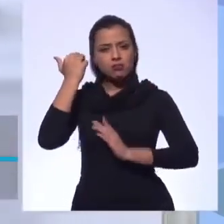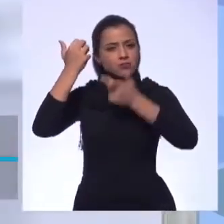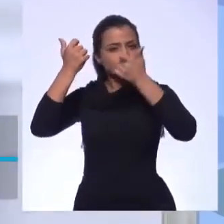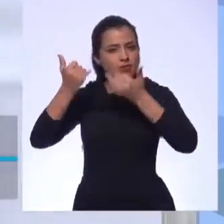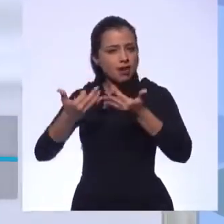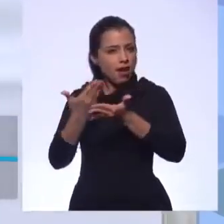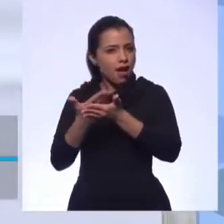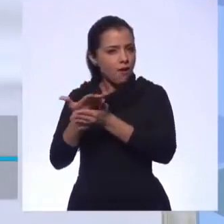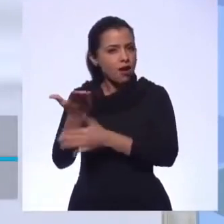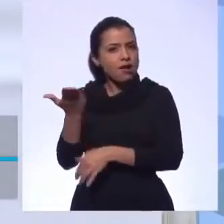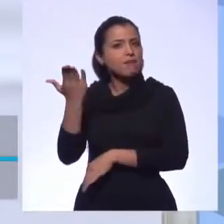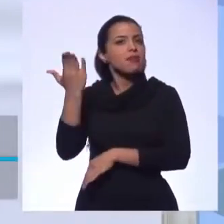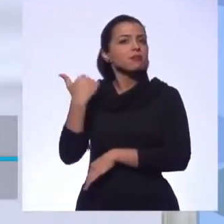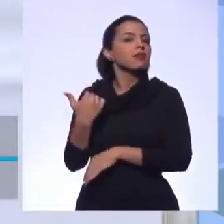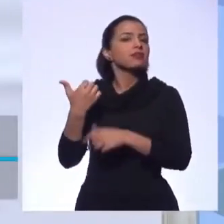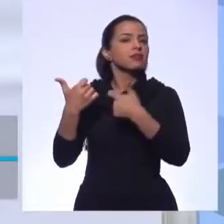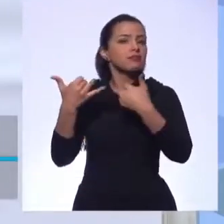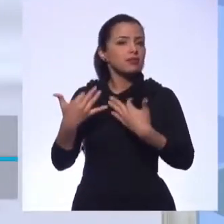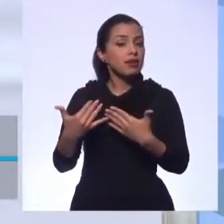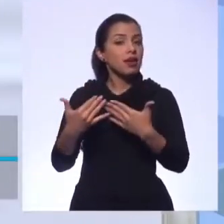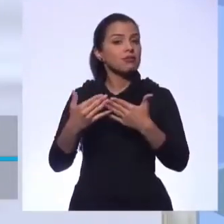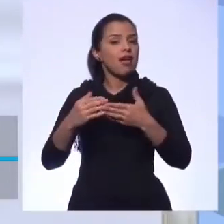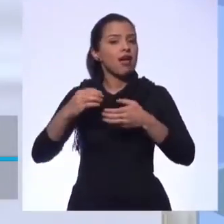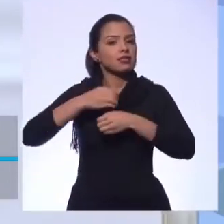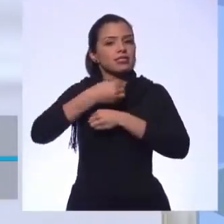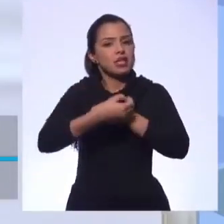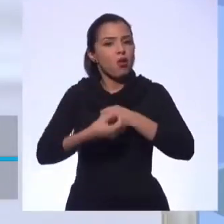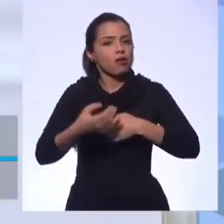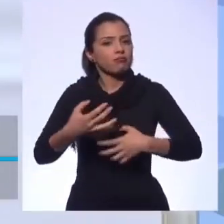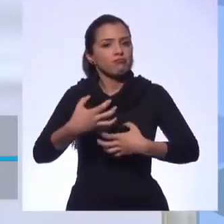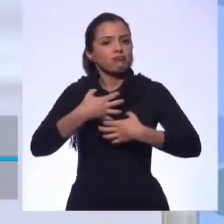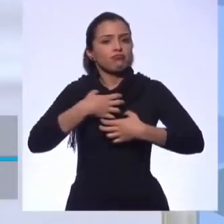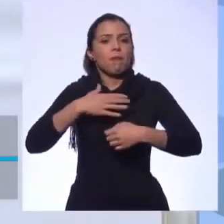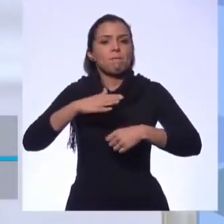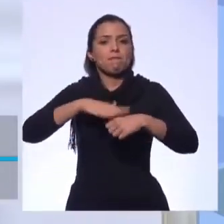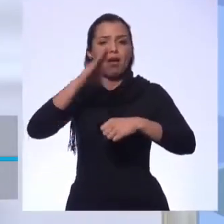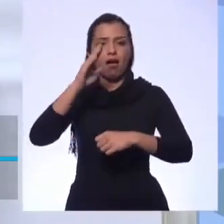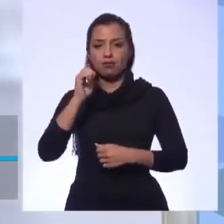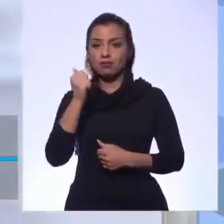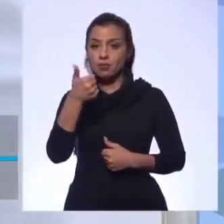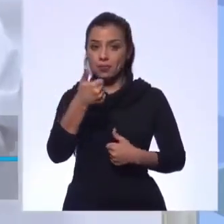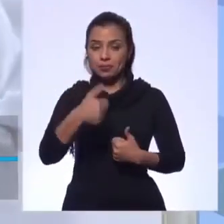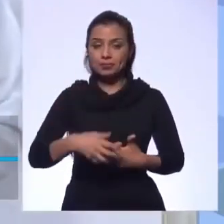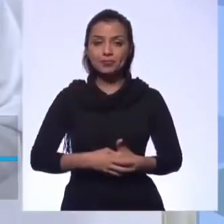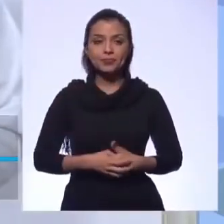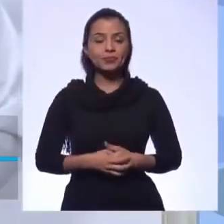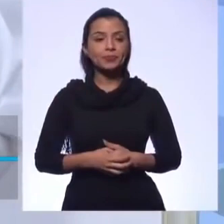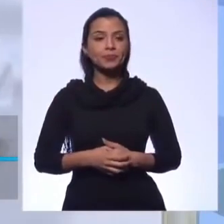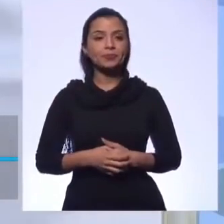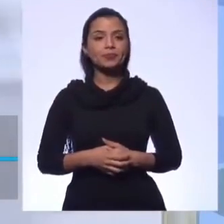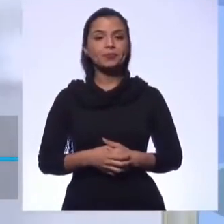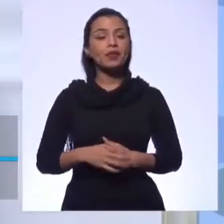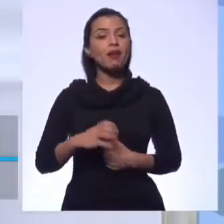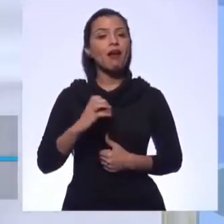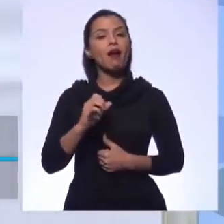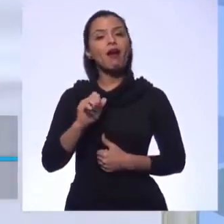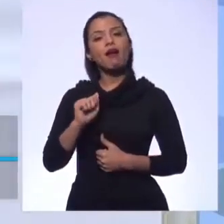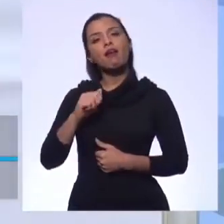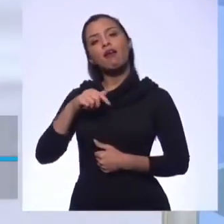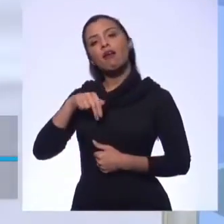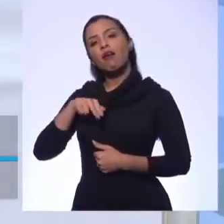Inclusive quais são as células que ele ataca e tal, tá bom? Bom, o cancro que eu coloquei